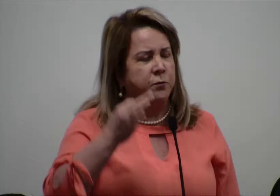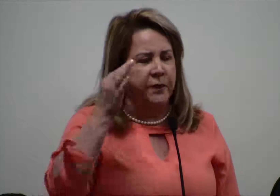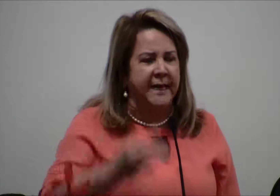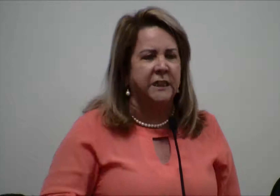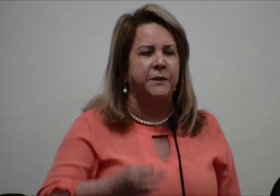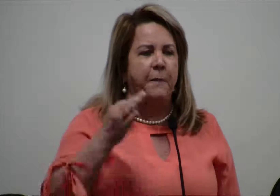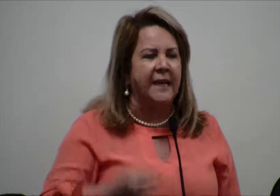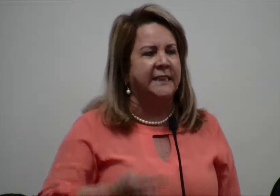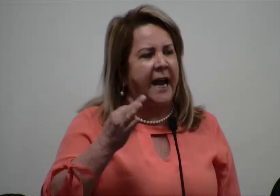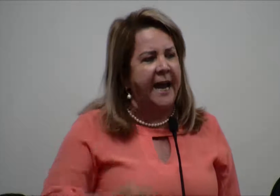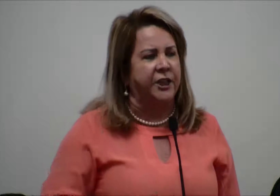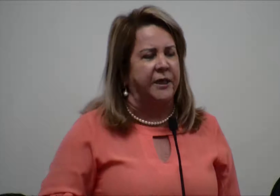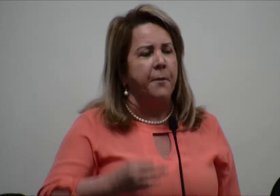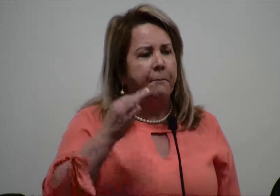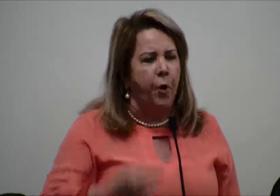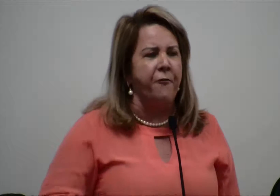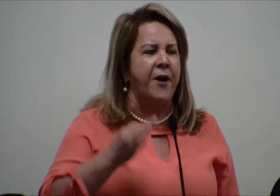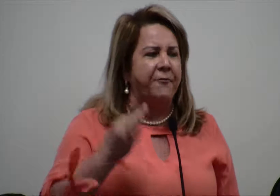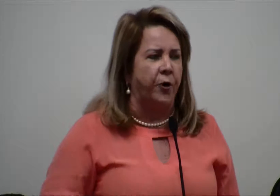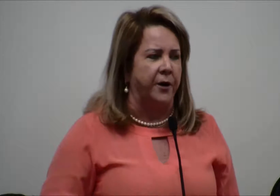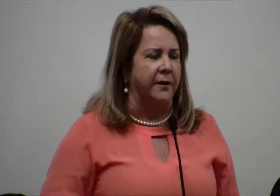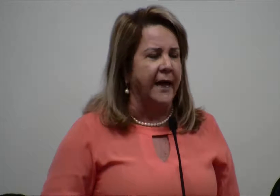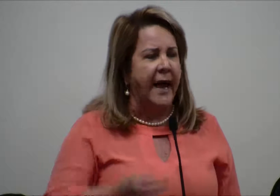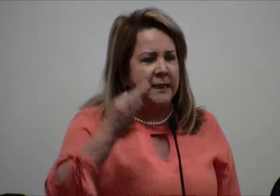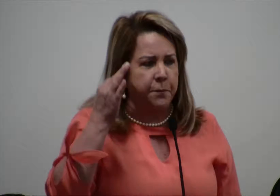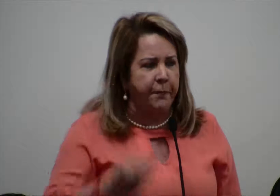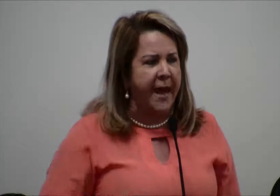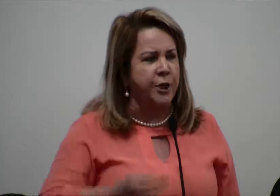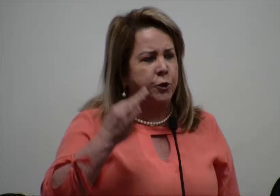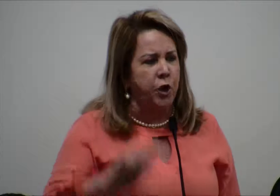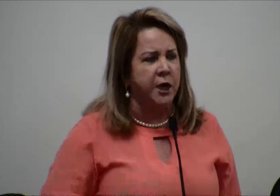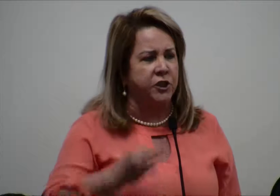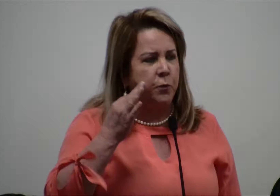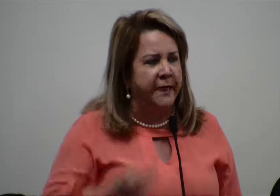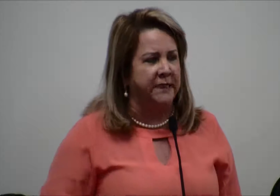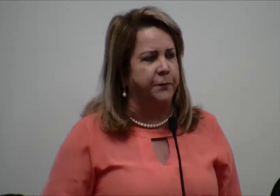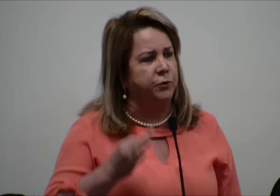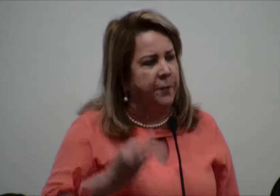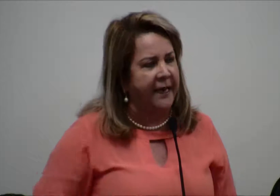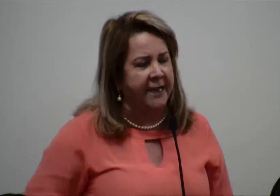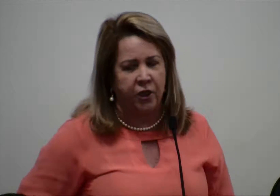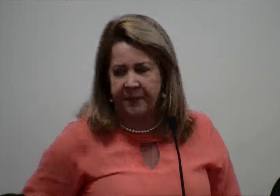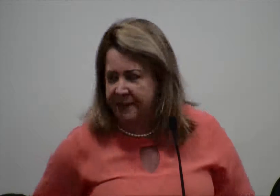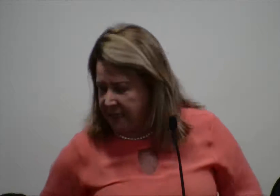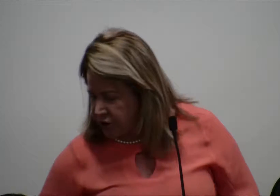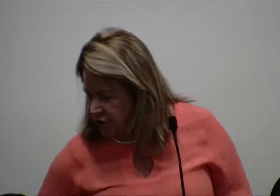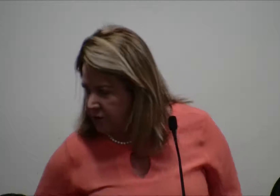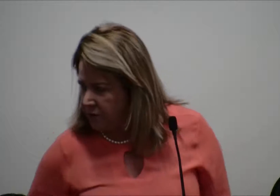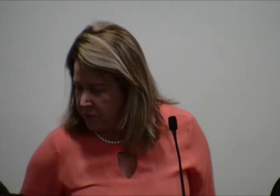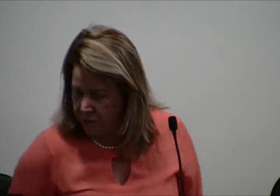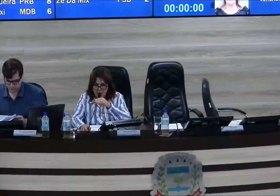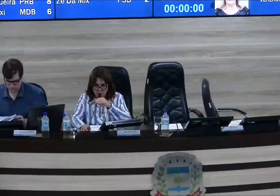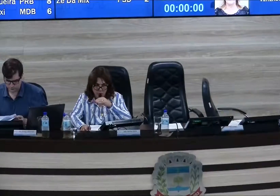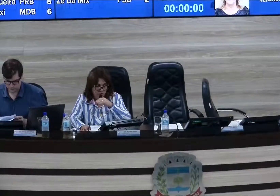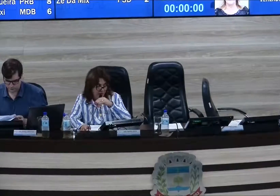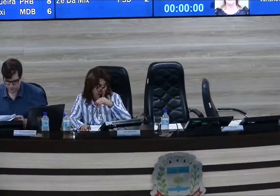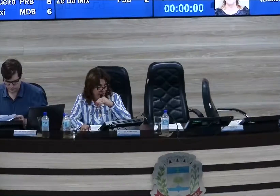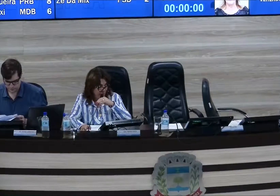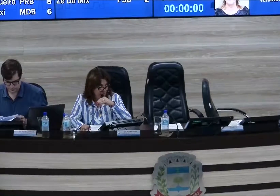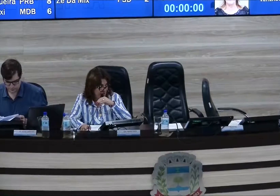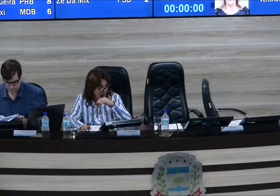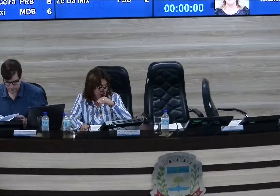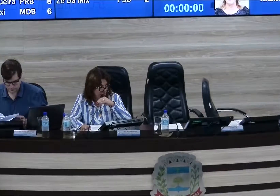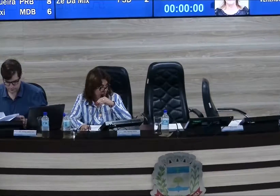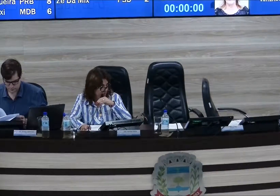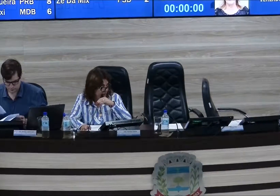os nossos munícipes mais carentes. Por favor, respeite os nossos munícipes. Muito obrigada, senhor presidente. Algum outro